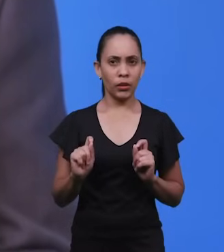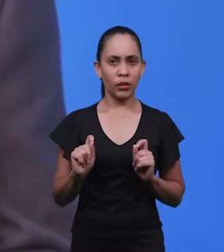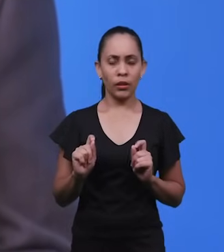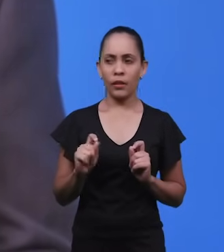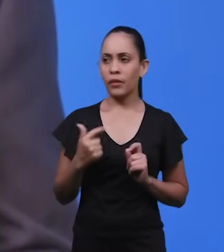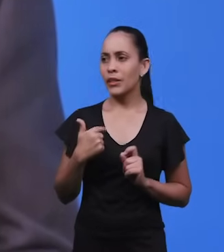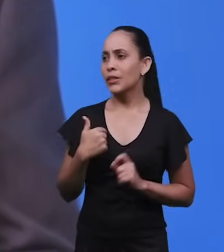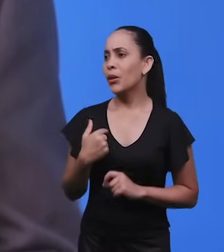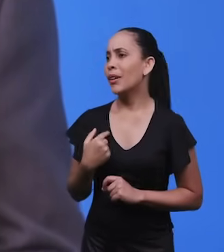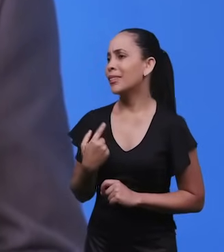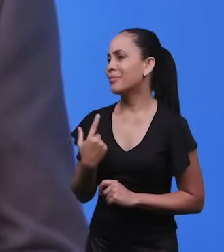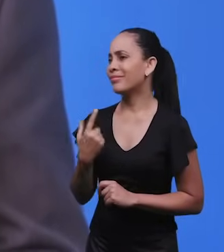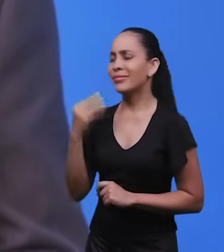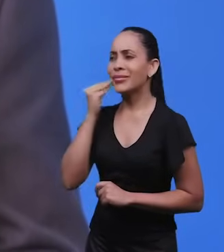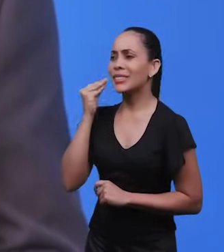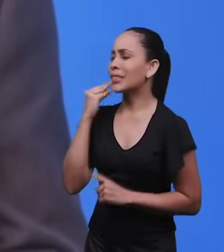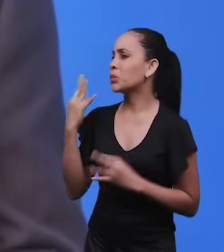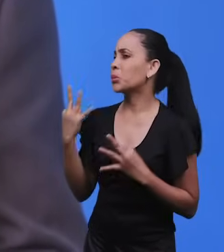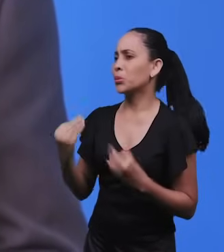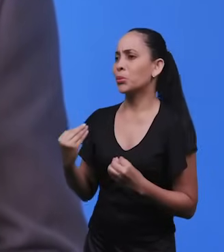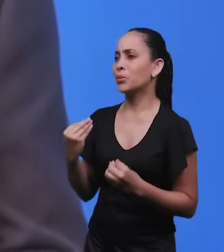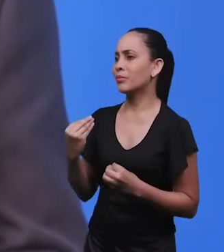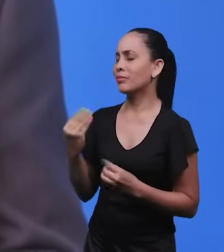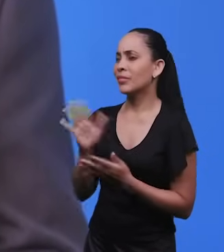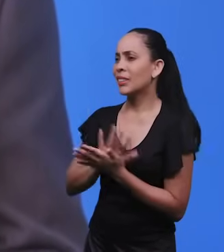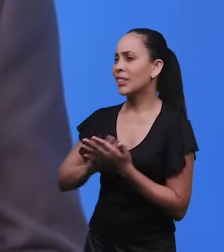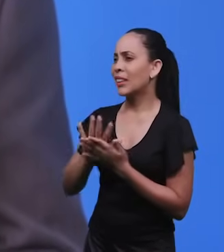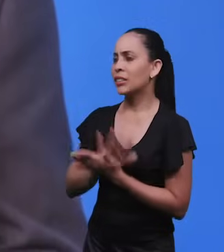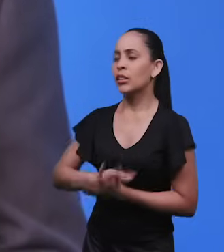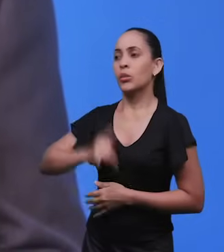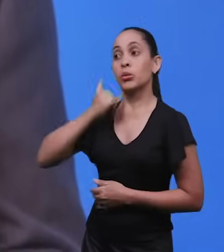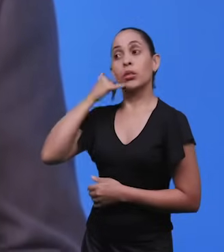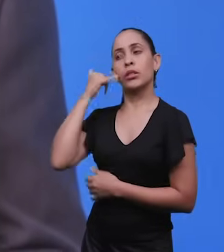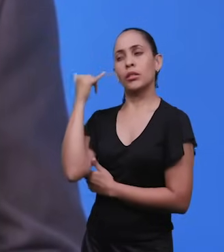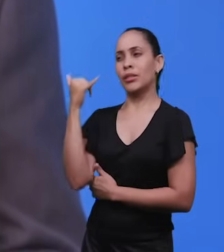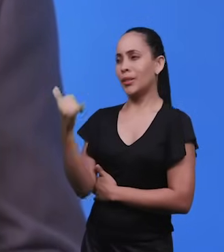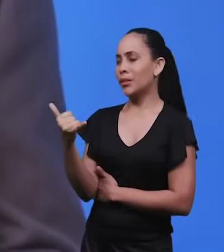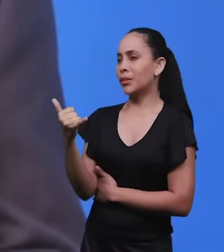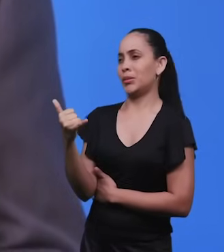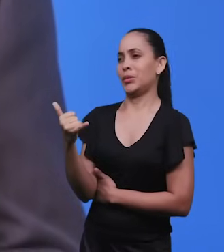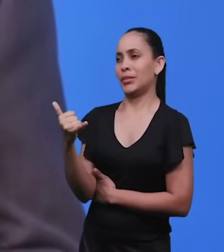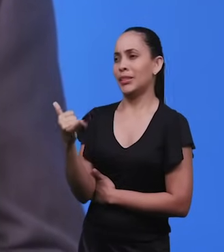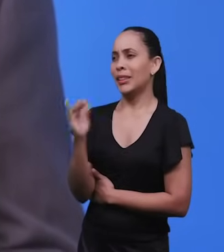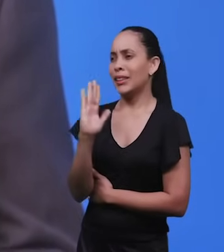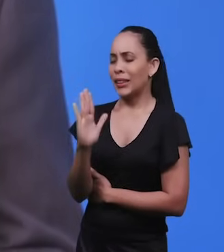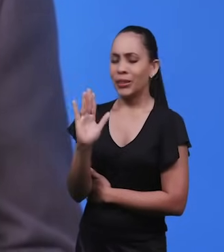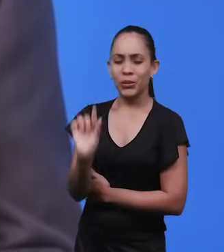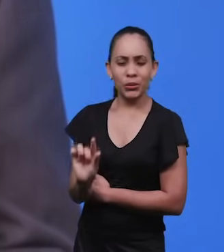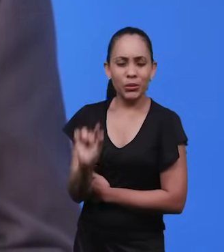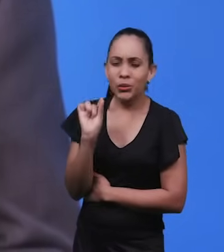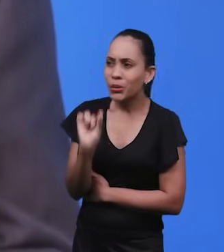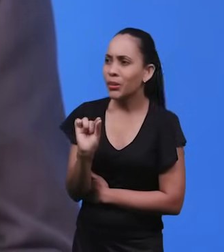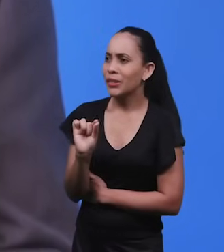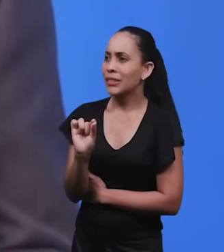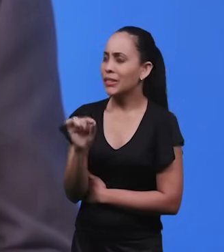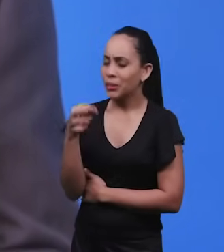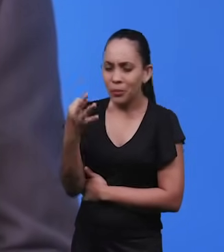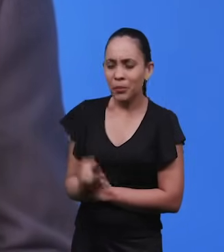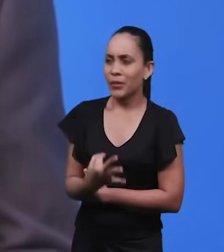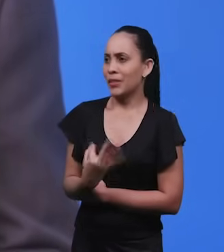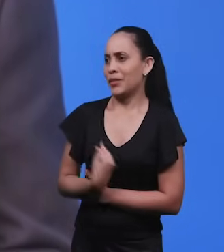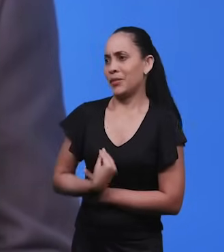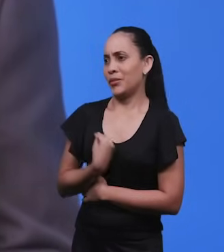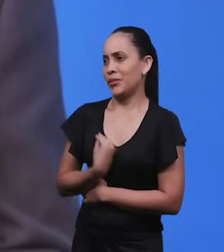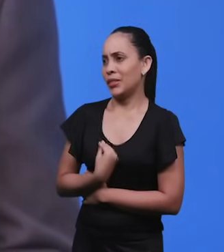como se fosse um último recurso para a vida delas. Olha, eu estou ligando porque quero tomar uma decisão drástica na minha